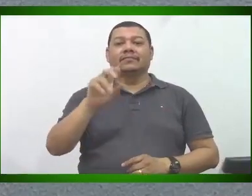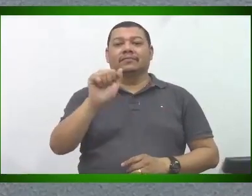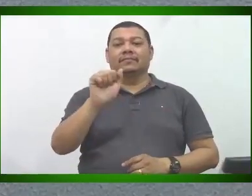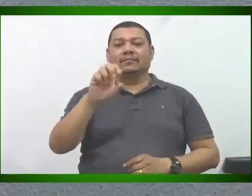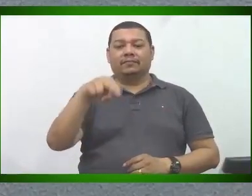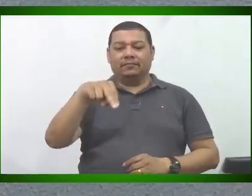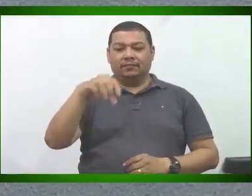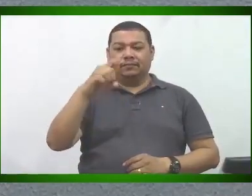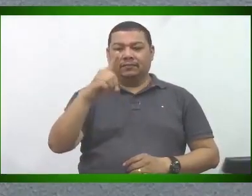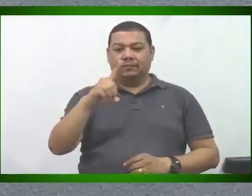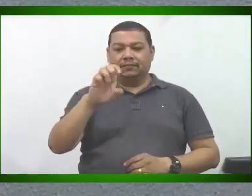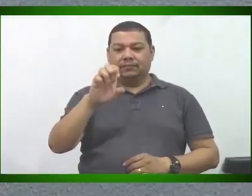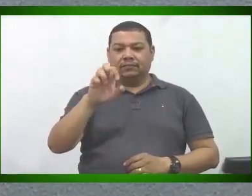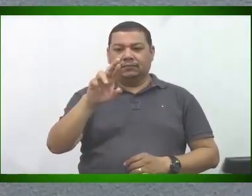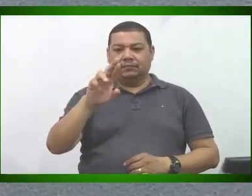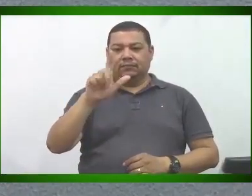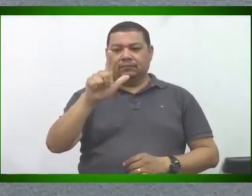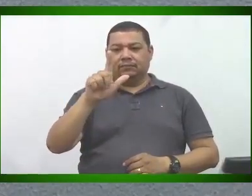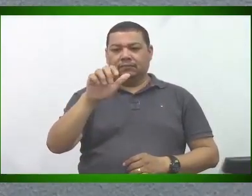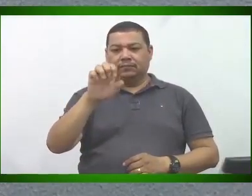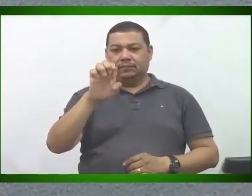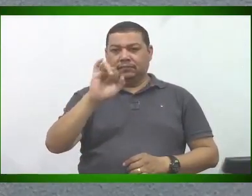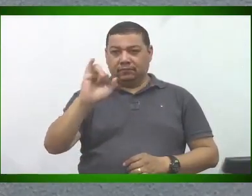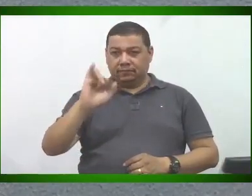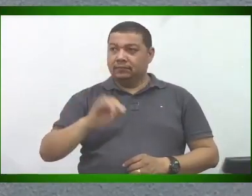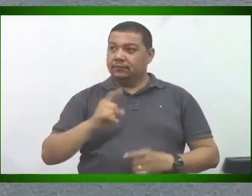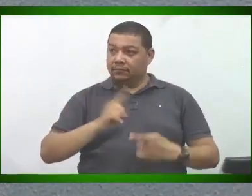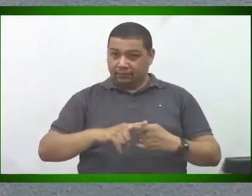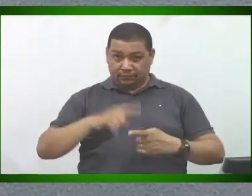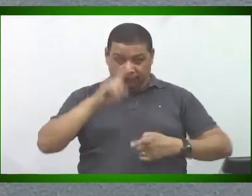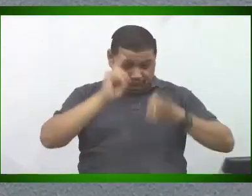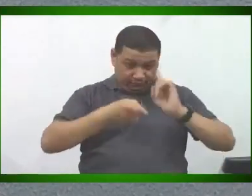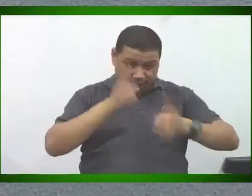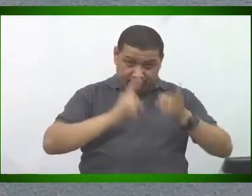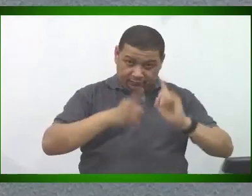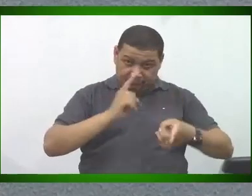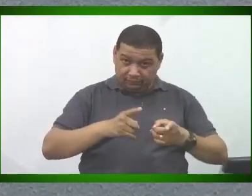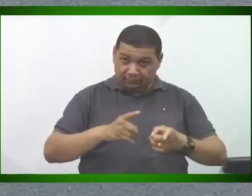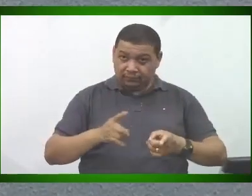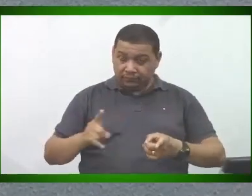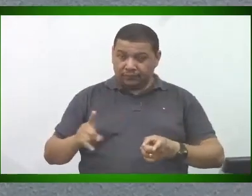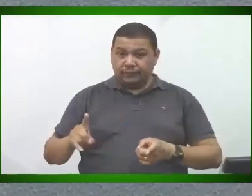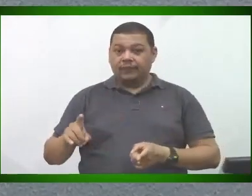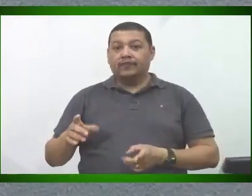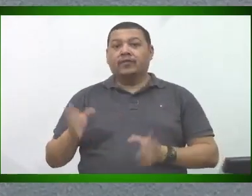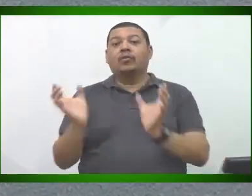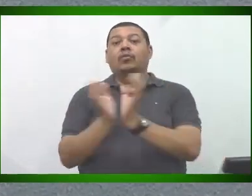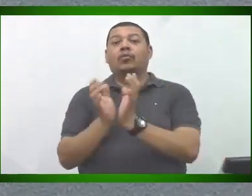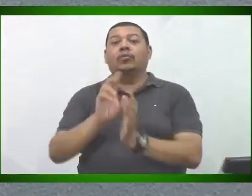Knack, que é o técnico responsável ali pelo time do Juventude aqui na linha 6.